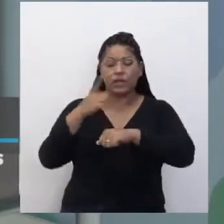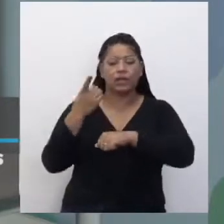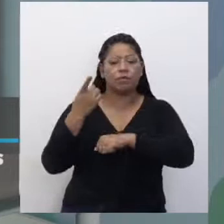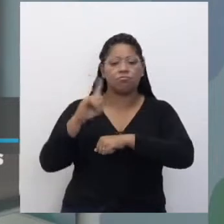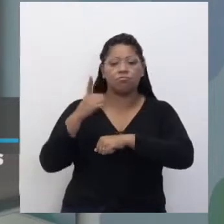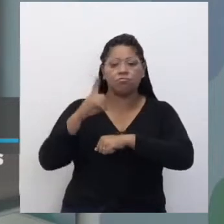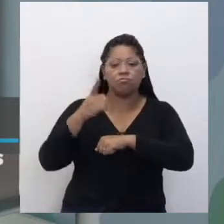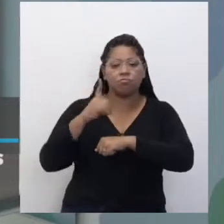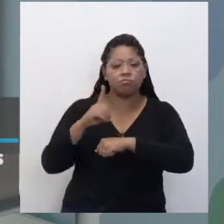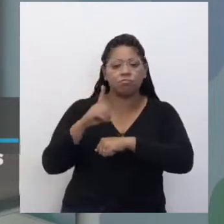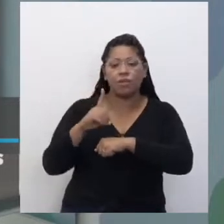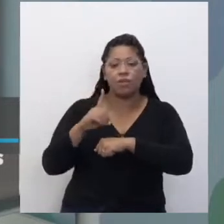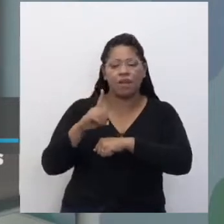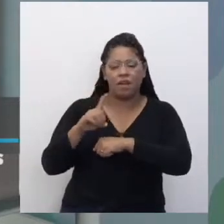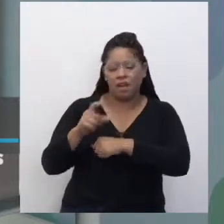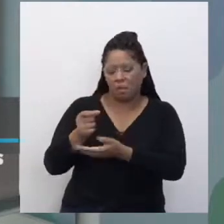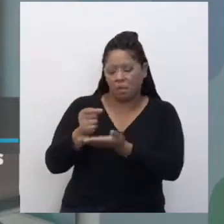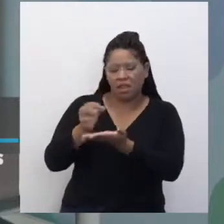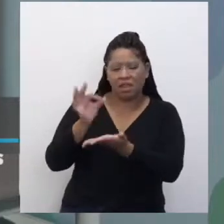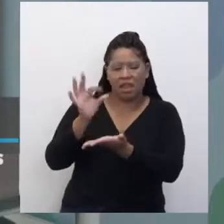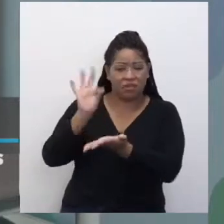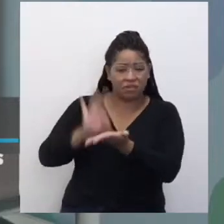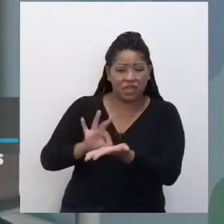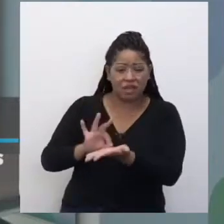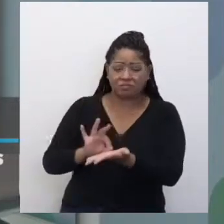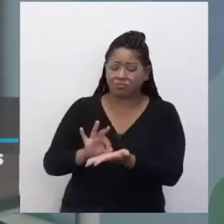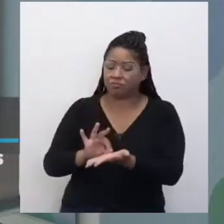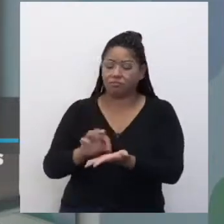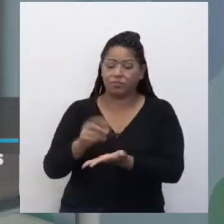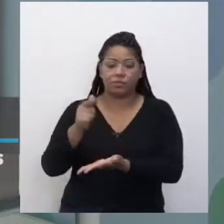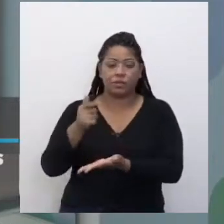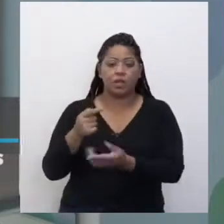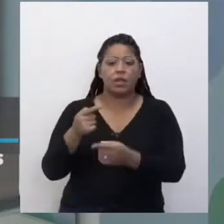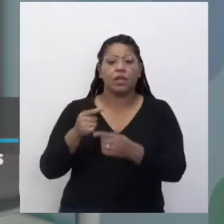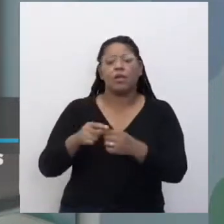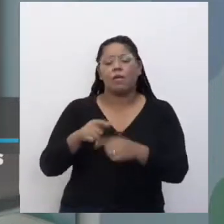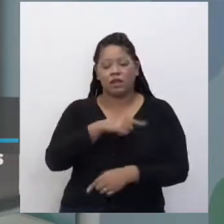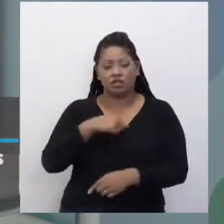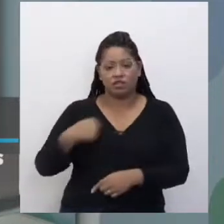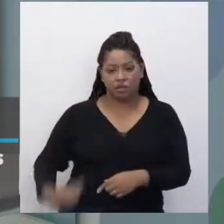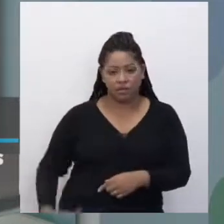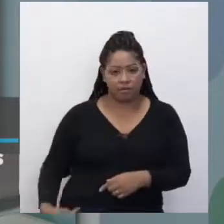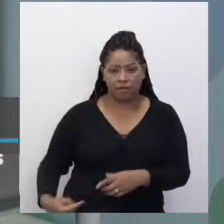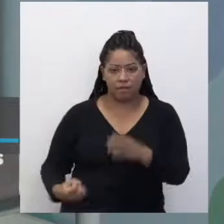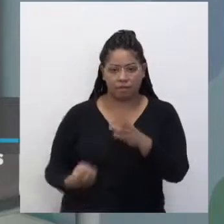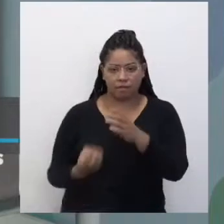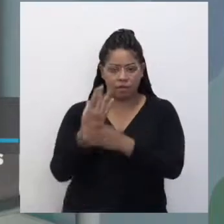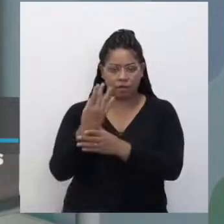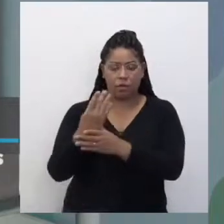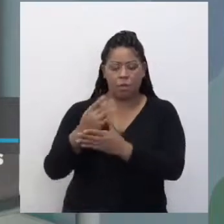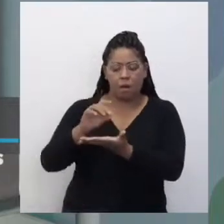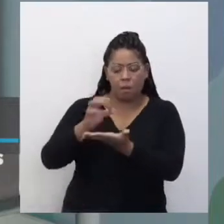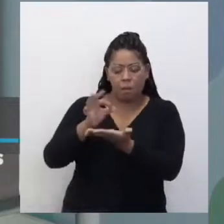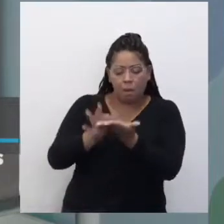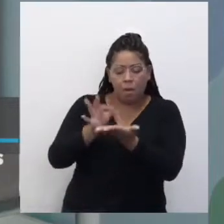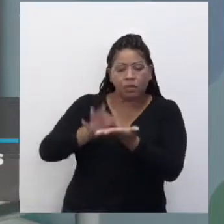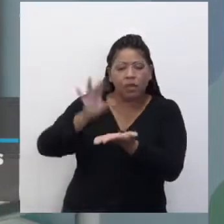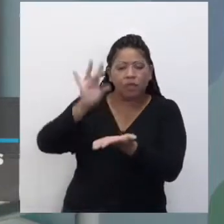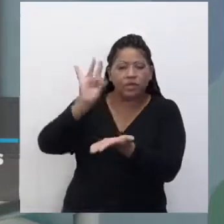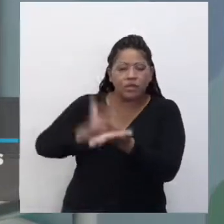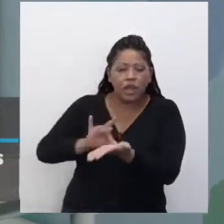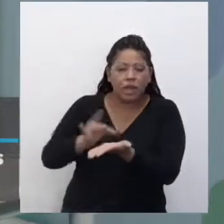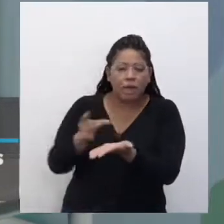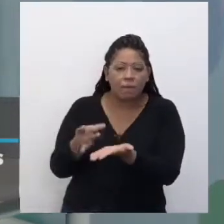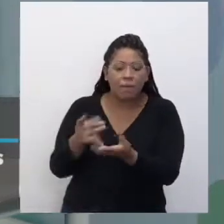desse. Até anos atrás ela quis aí fazer uma moeda oficial para combater a dolarização mundial. É a mesma coisa as medidas, né,